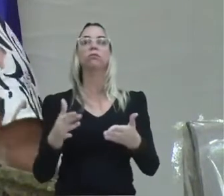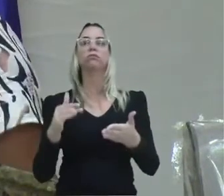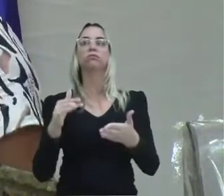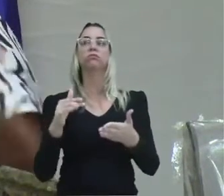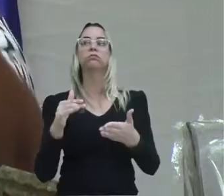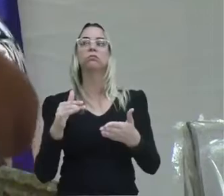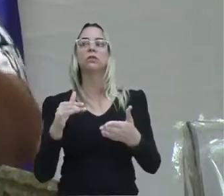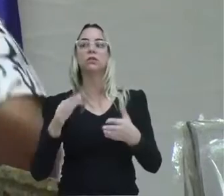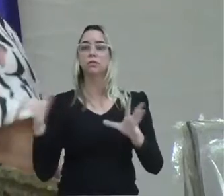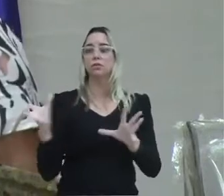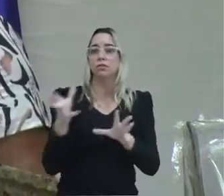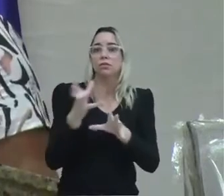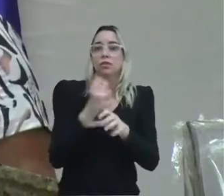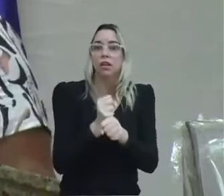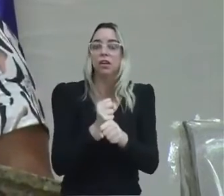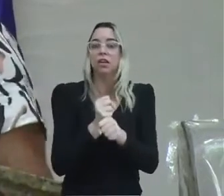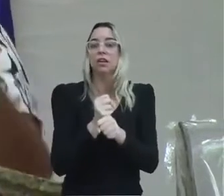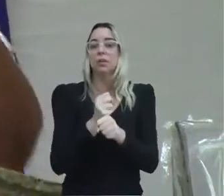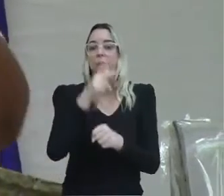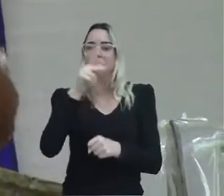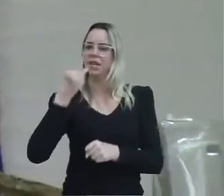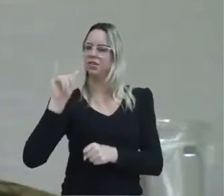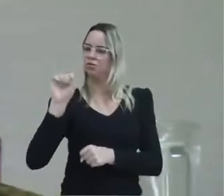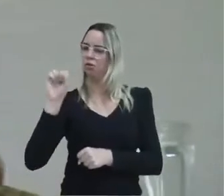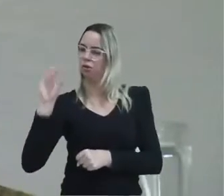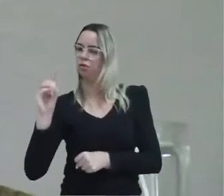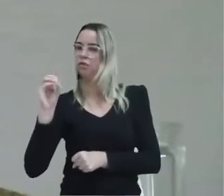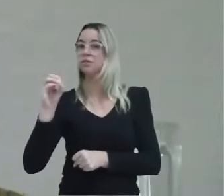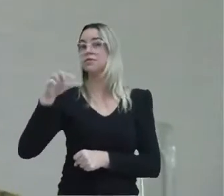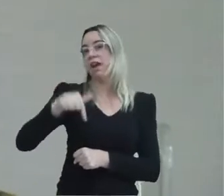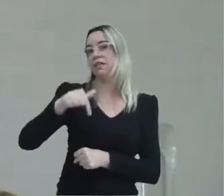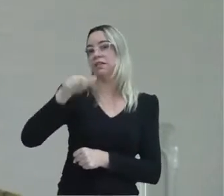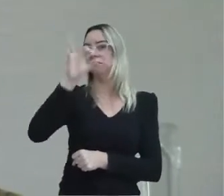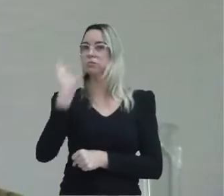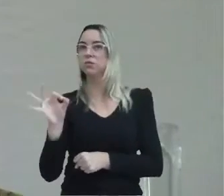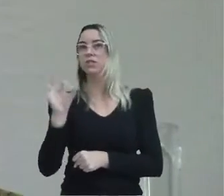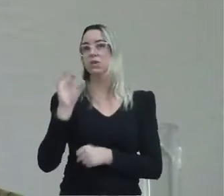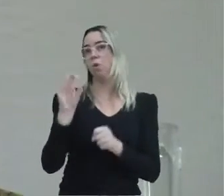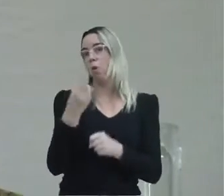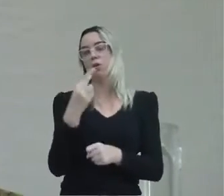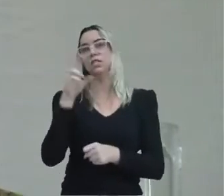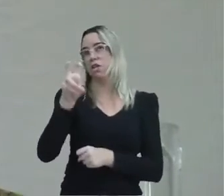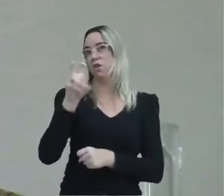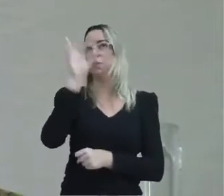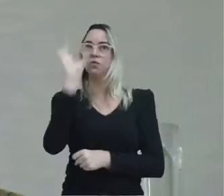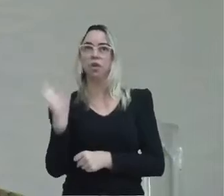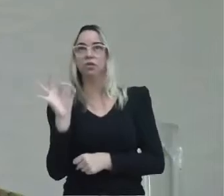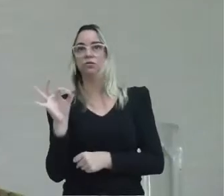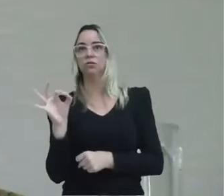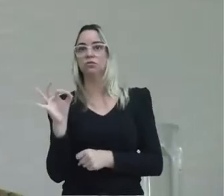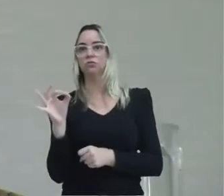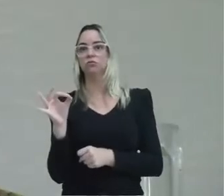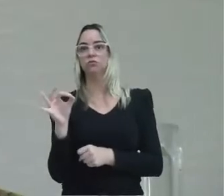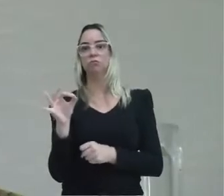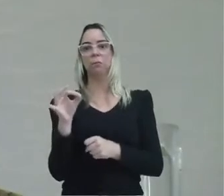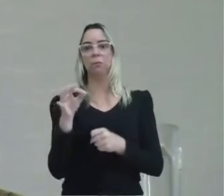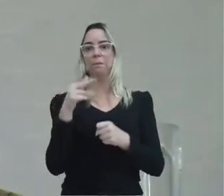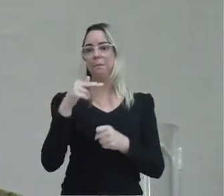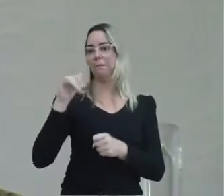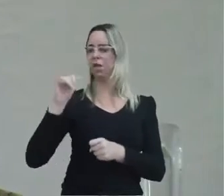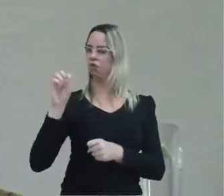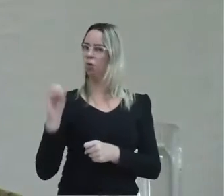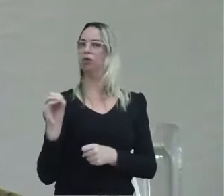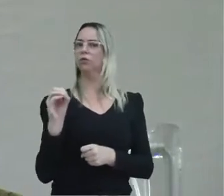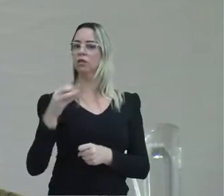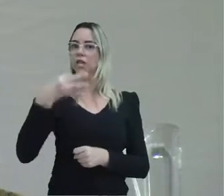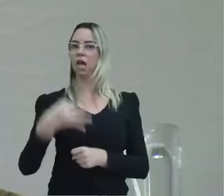incorporação, ainda não chega ao piso, concede 5%, não chega ao piso, um complemento para